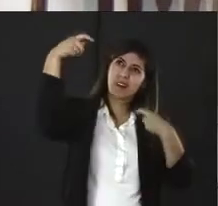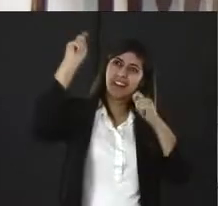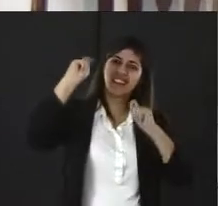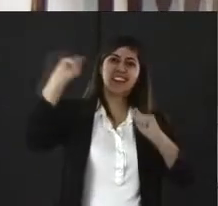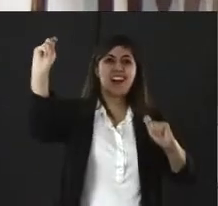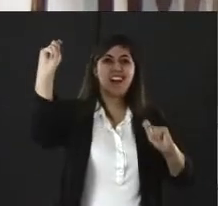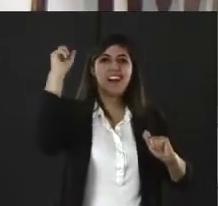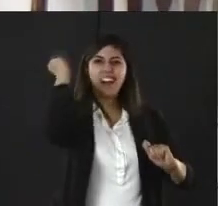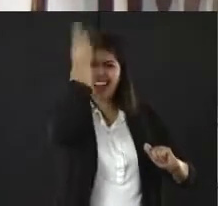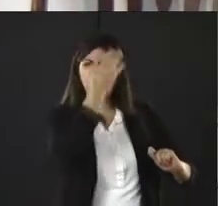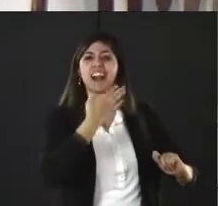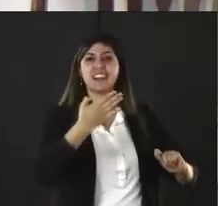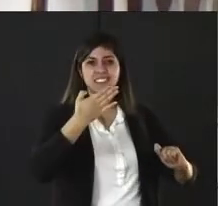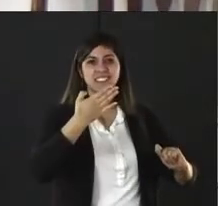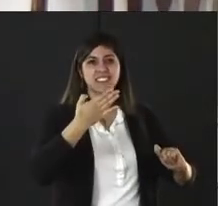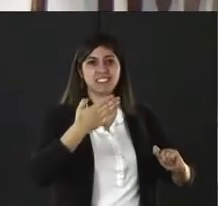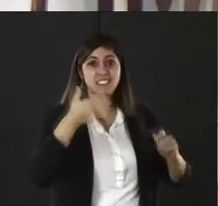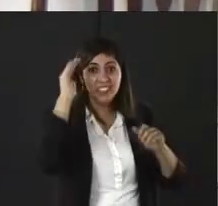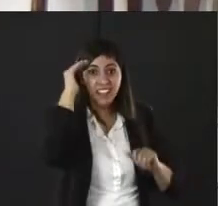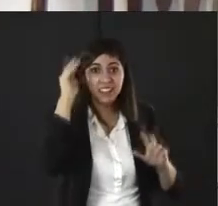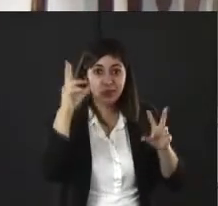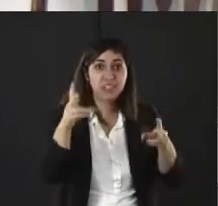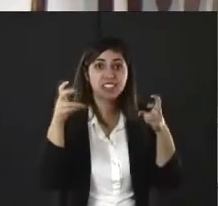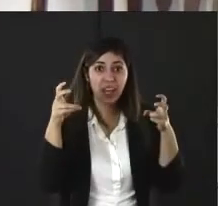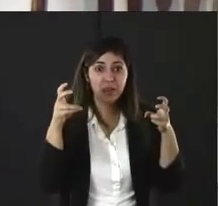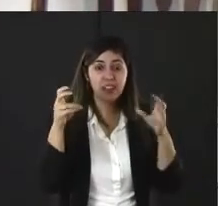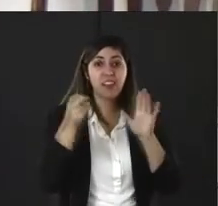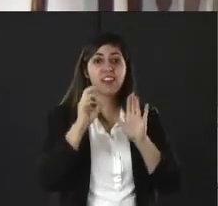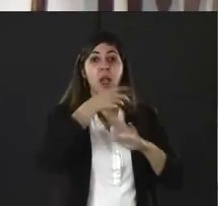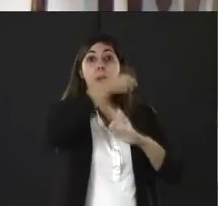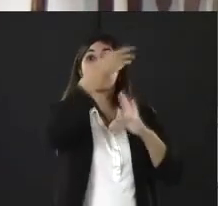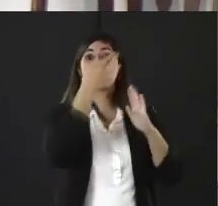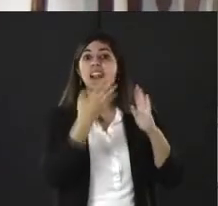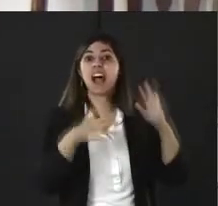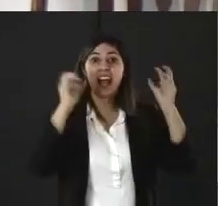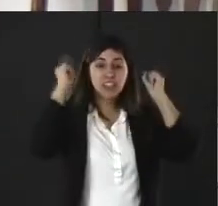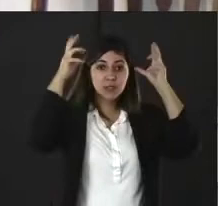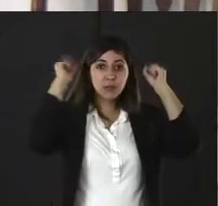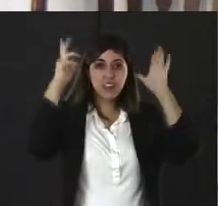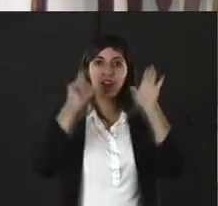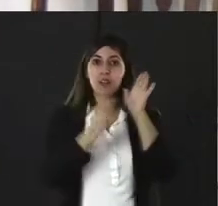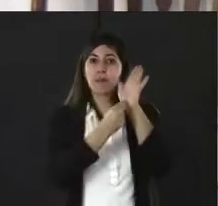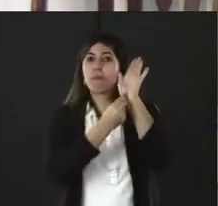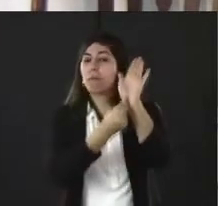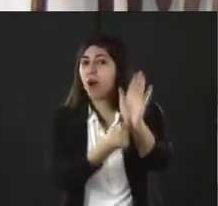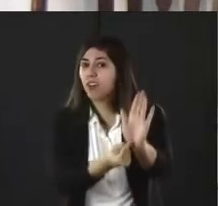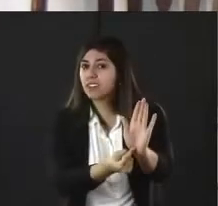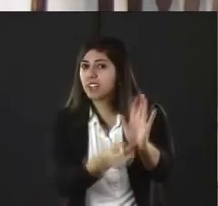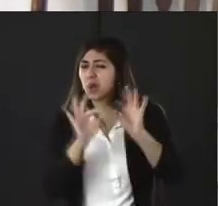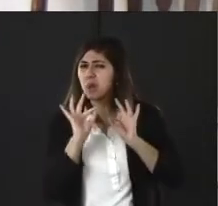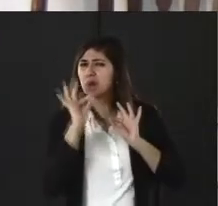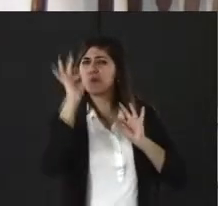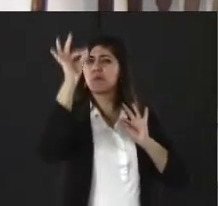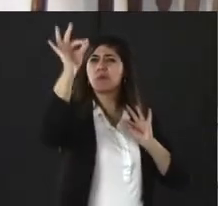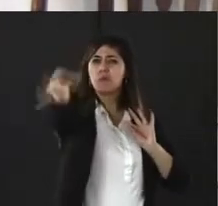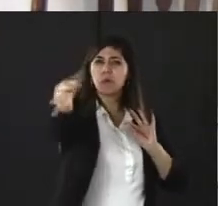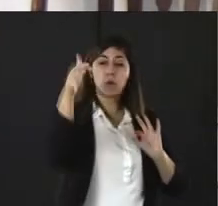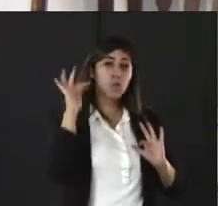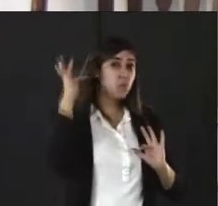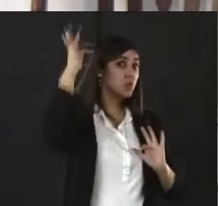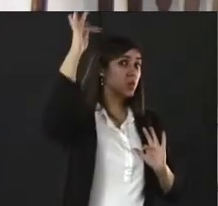então veja só se começa a perceber que o sinal de moisés apontava para um tipo de